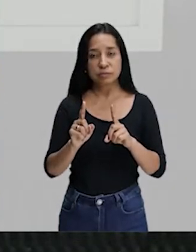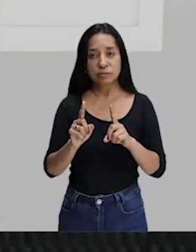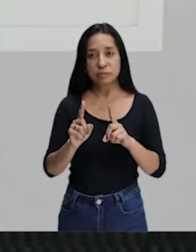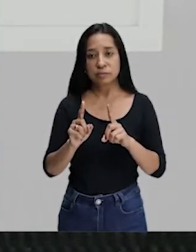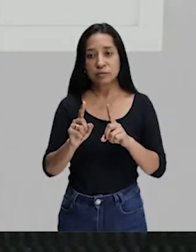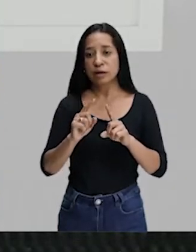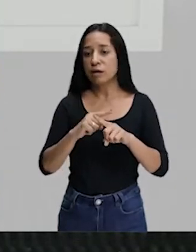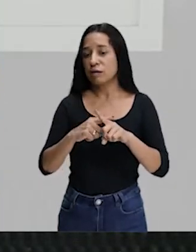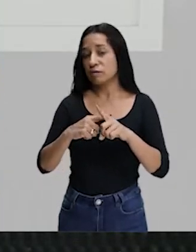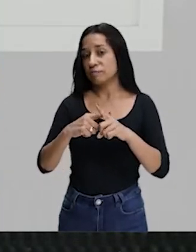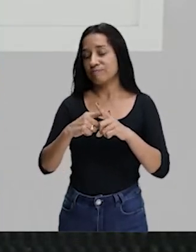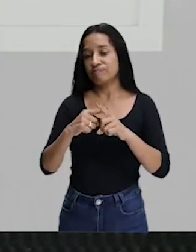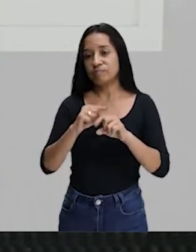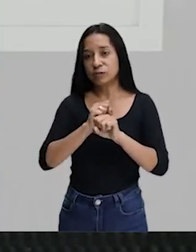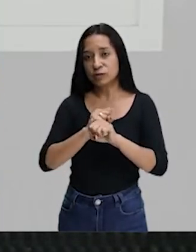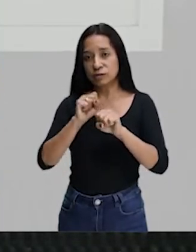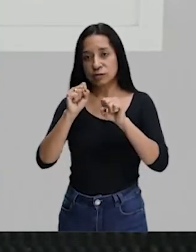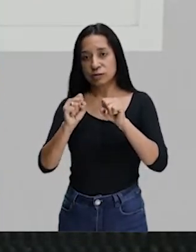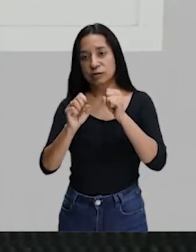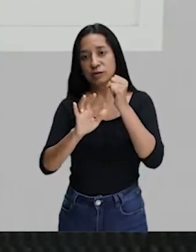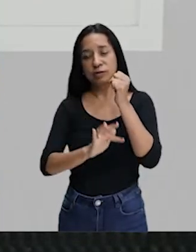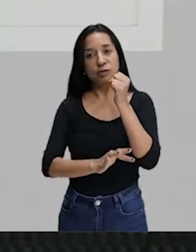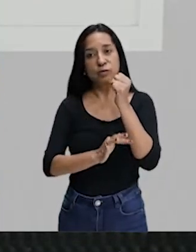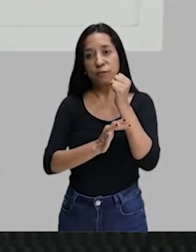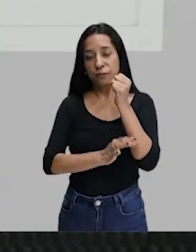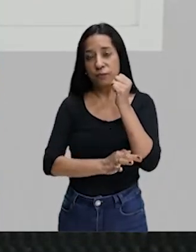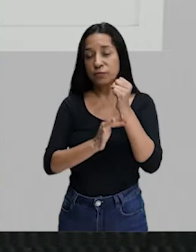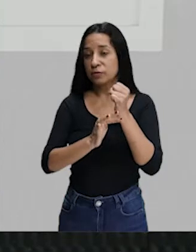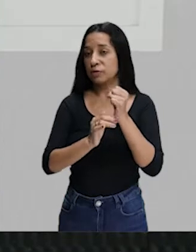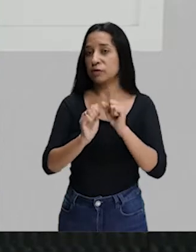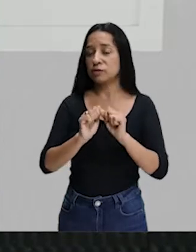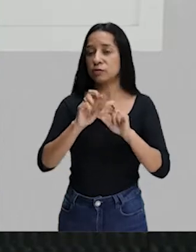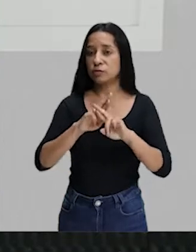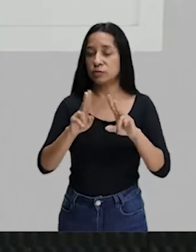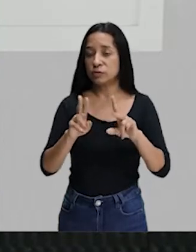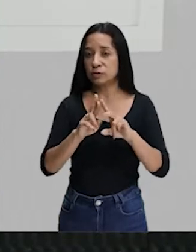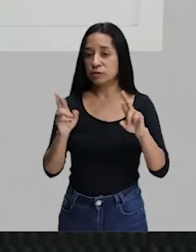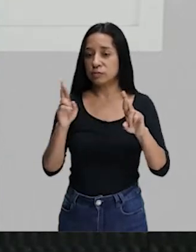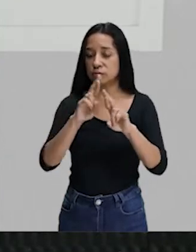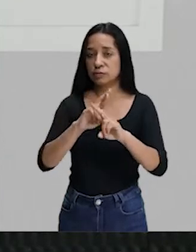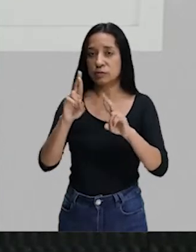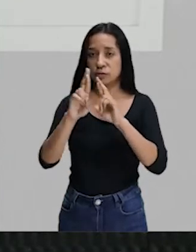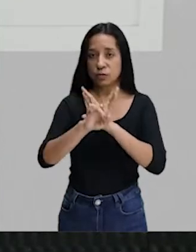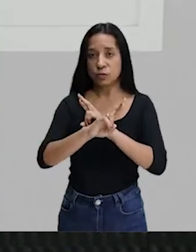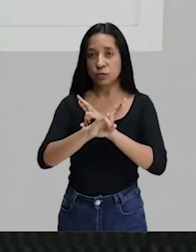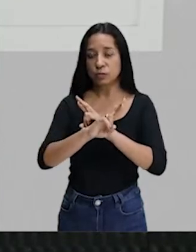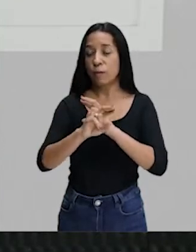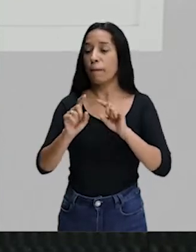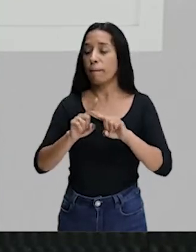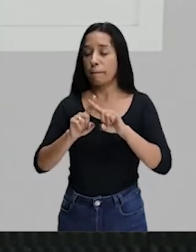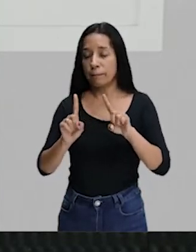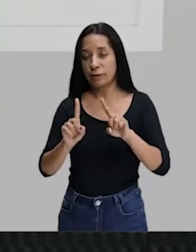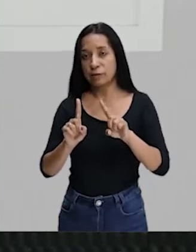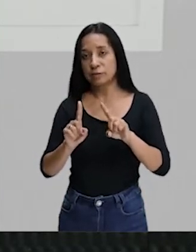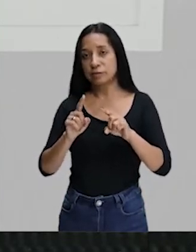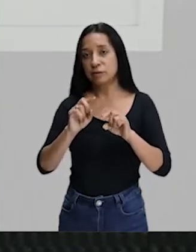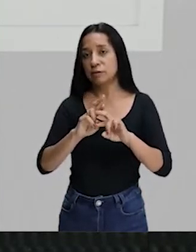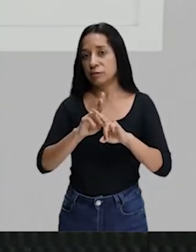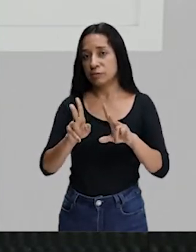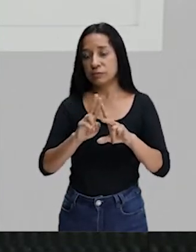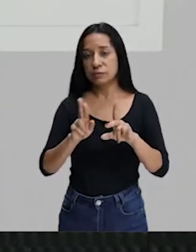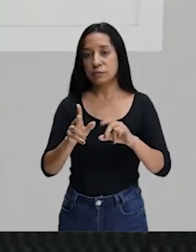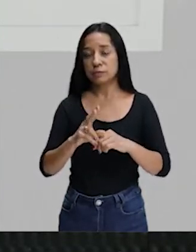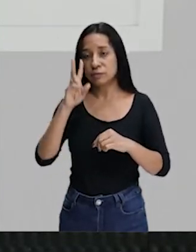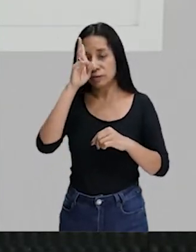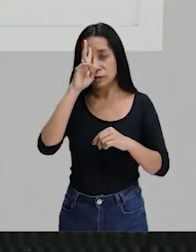grandezas físicas distintas, tá ok? Elas se relacionam, mas são diferentes, certo? Então, só para